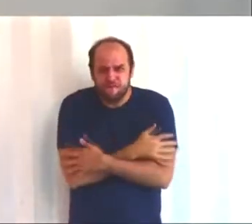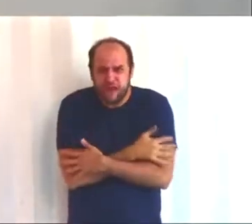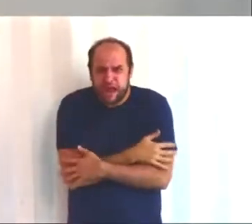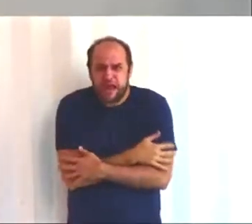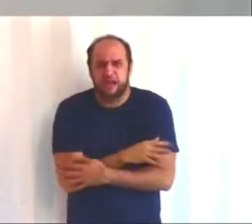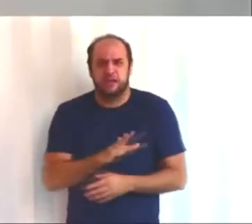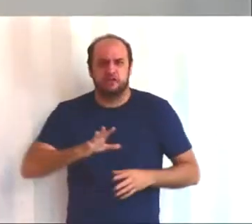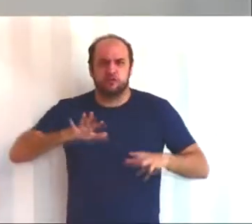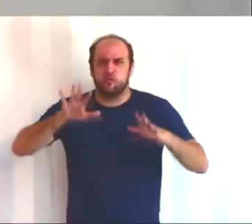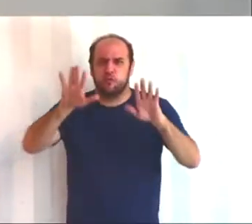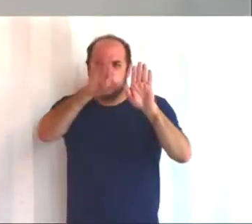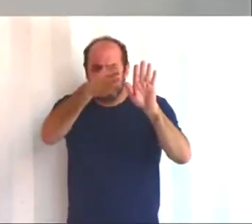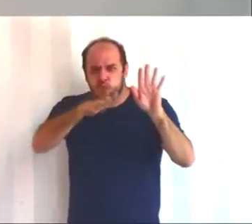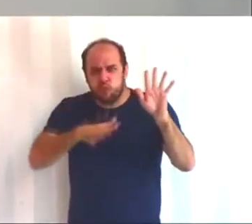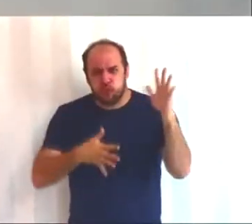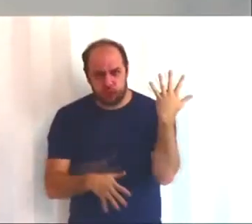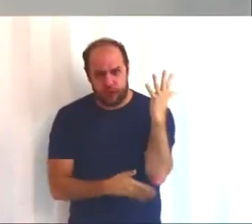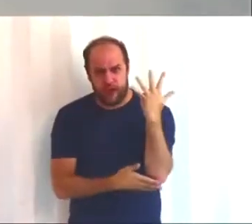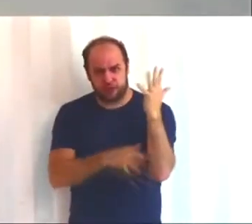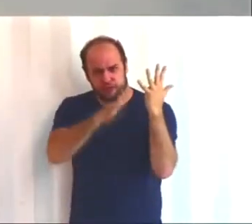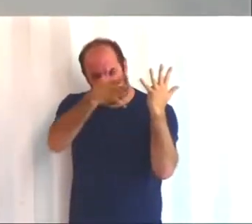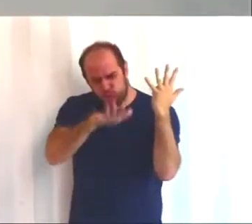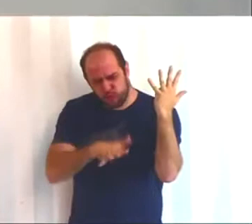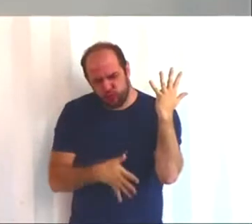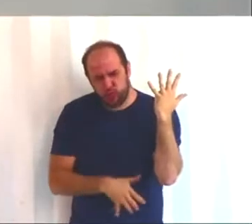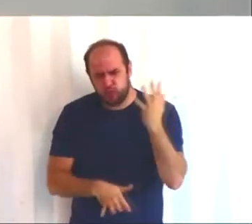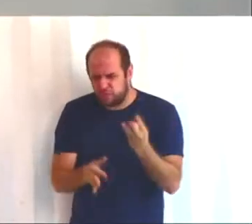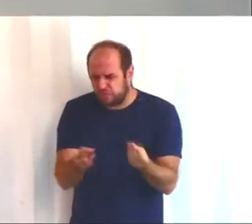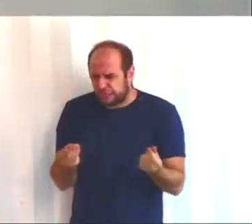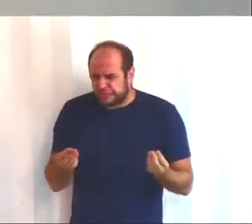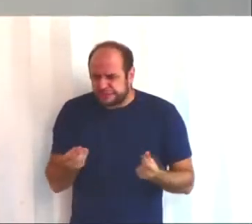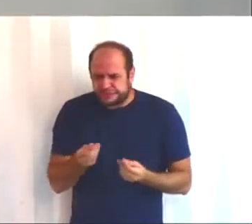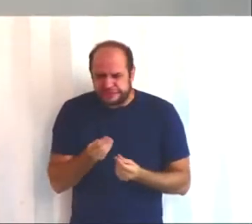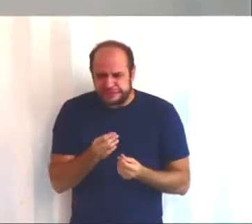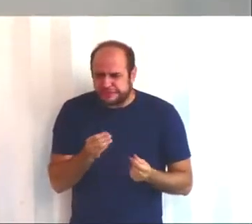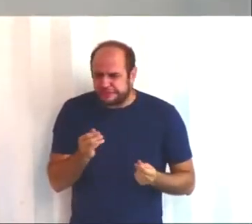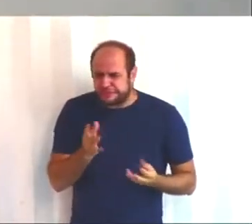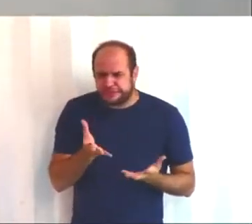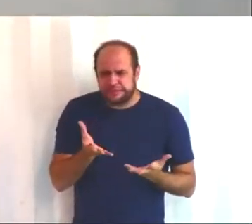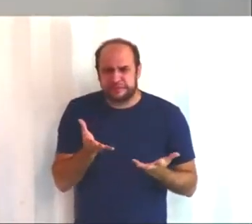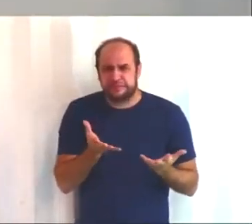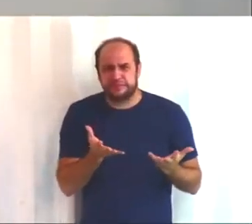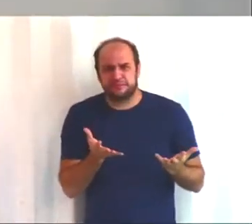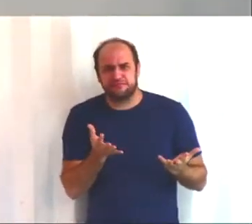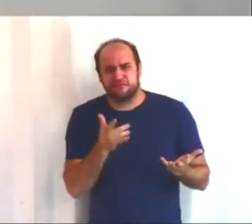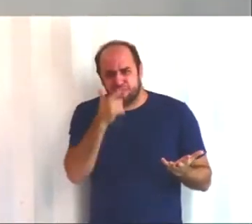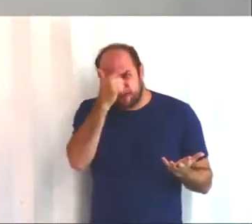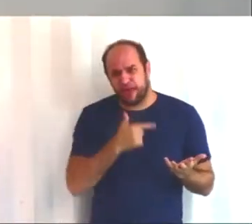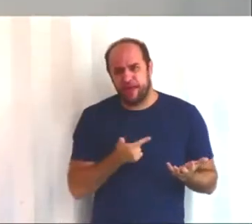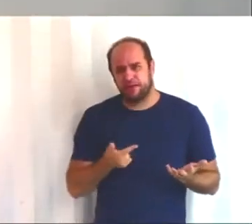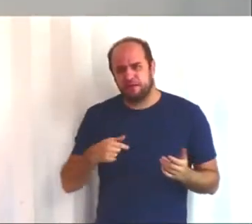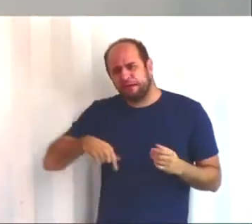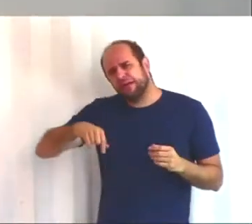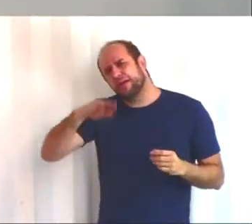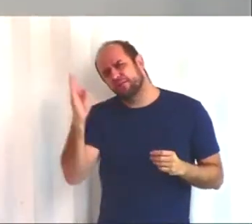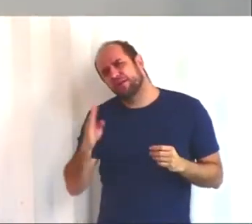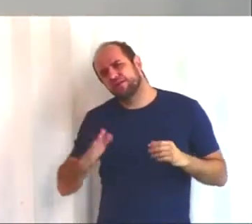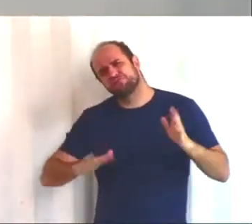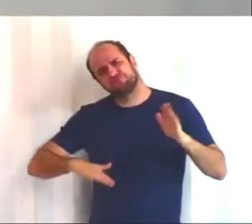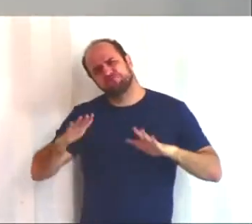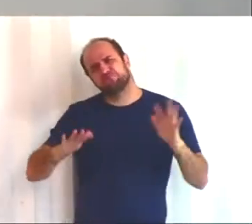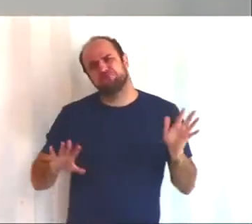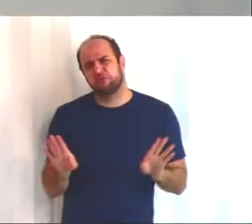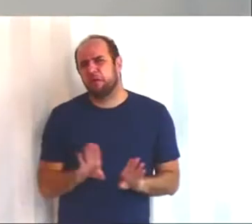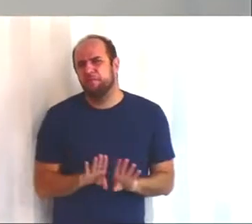árvores caem, em que a terra fica menos verde. Nós temos um pouco disso aqui no Brasil, em algumas regiões, nas regiões